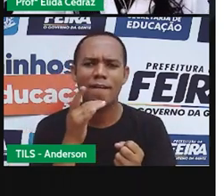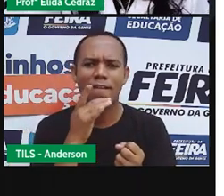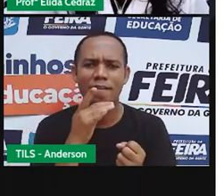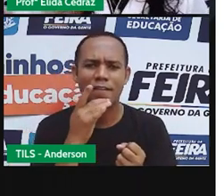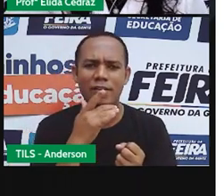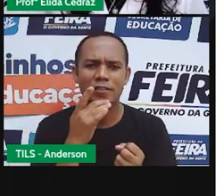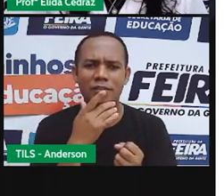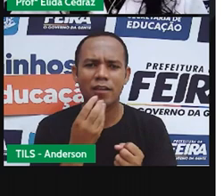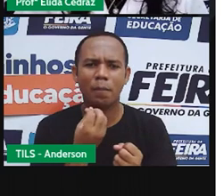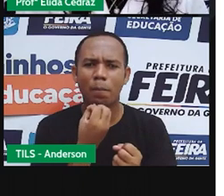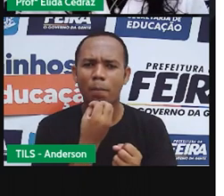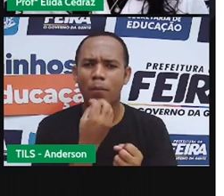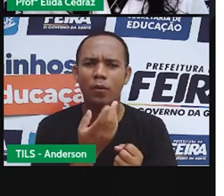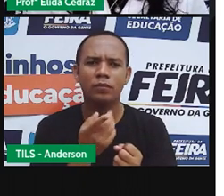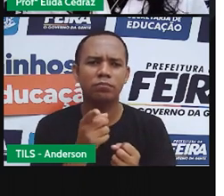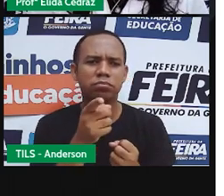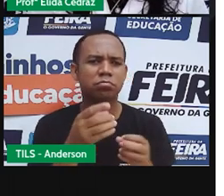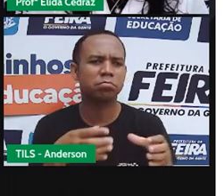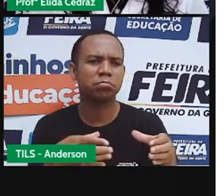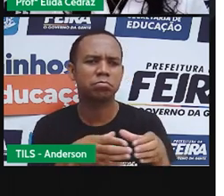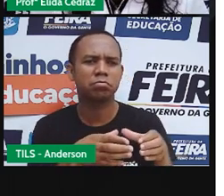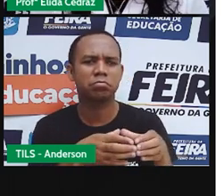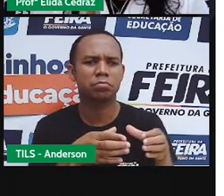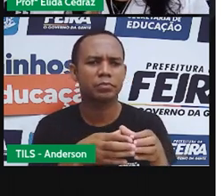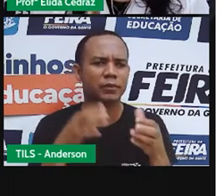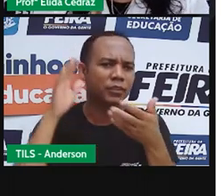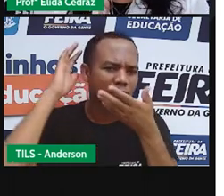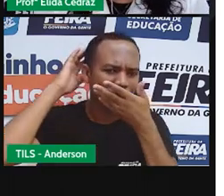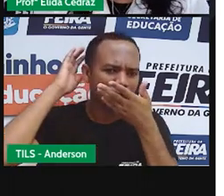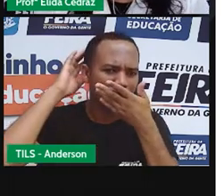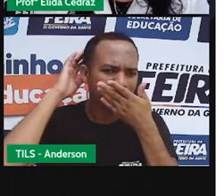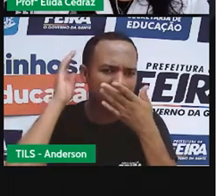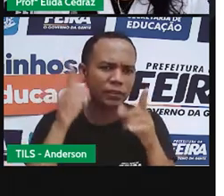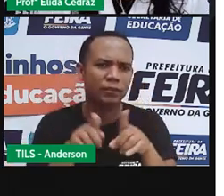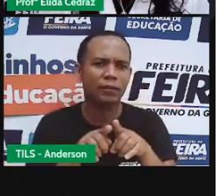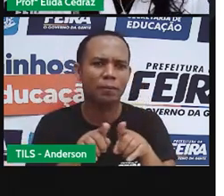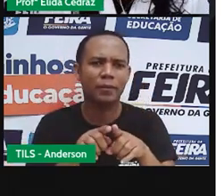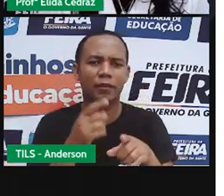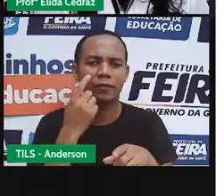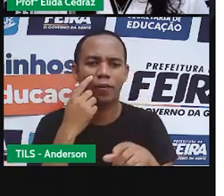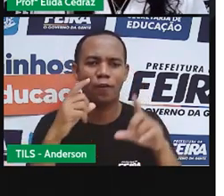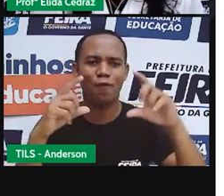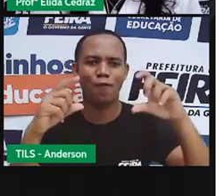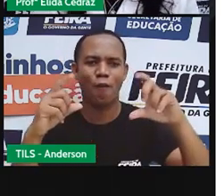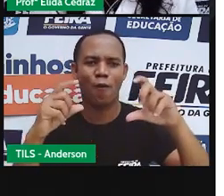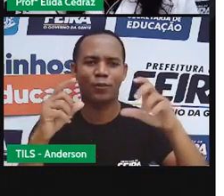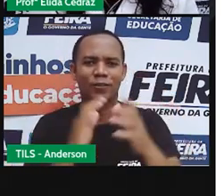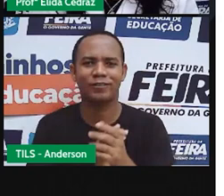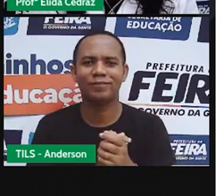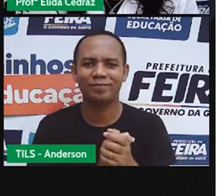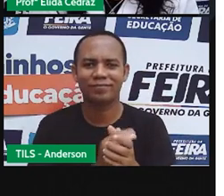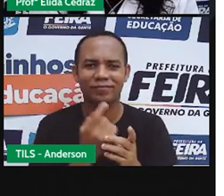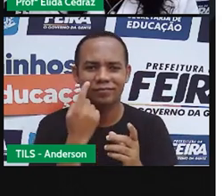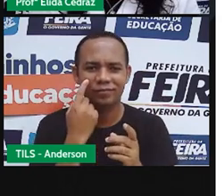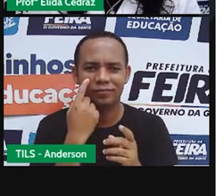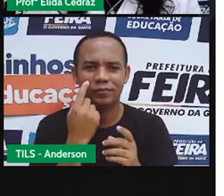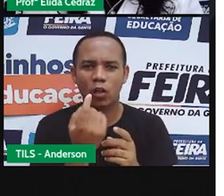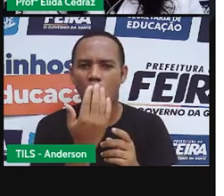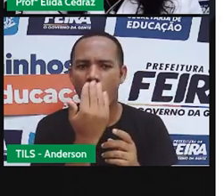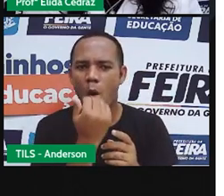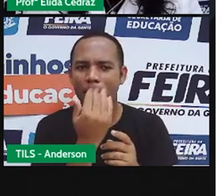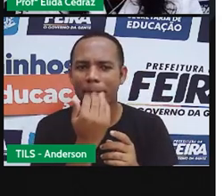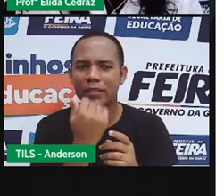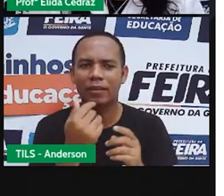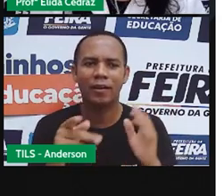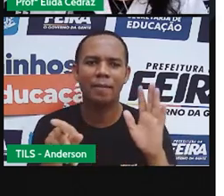de origem e contribuição indígena. Aqui, essa primeira foto é de uma